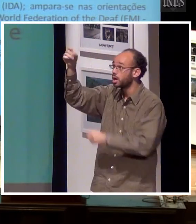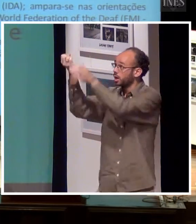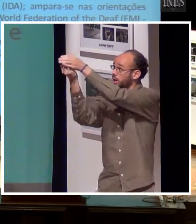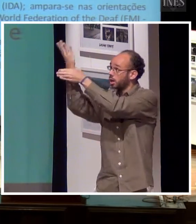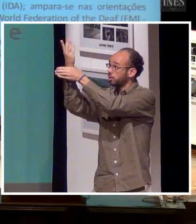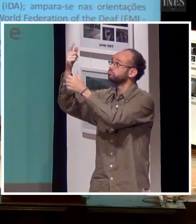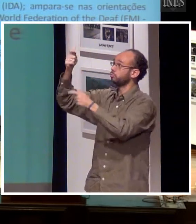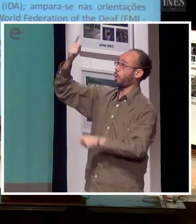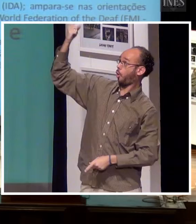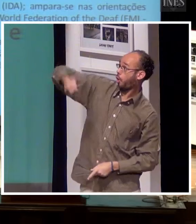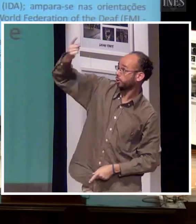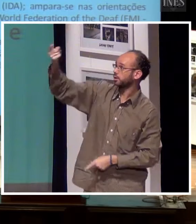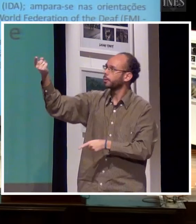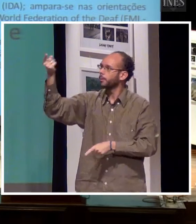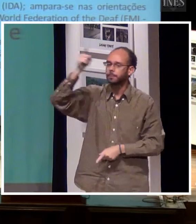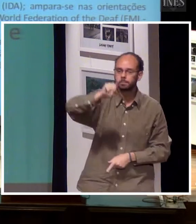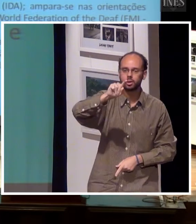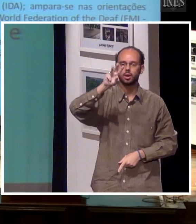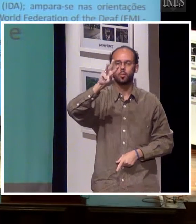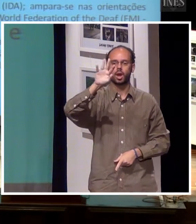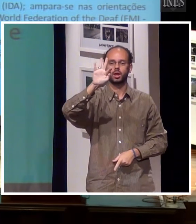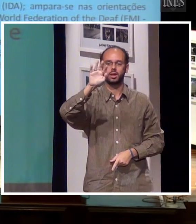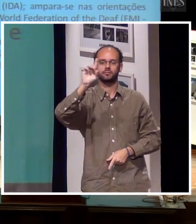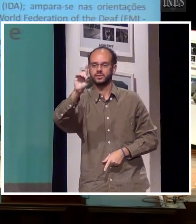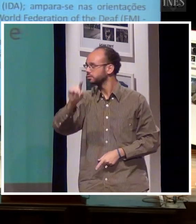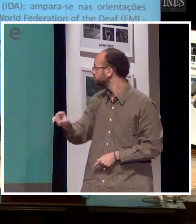É a Aliança Internacional da Pessoa com Deficiência.